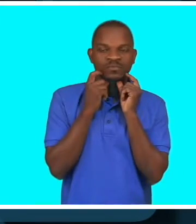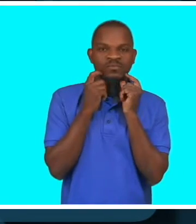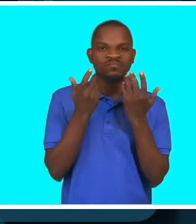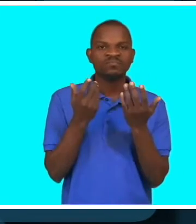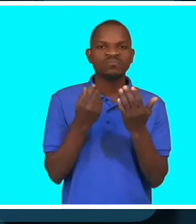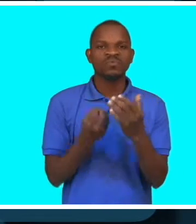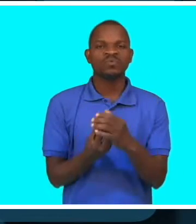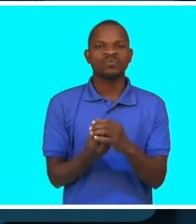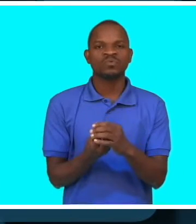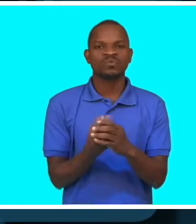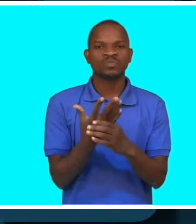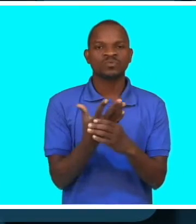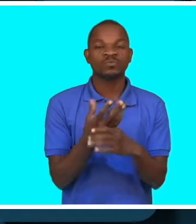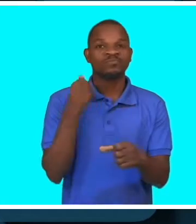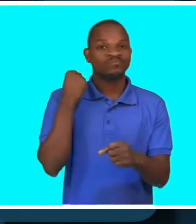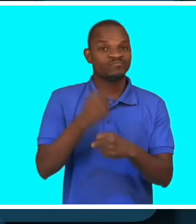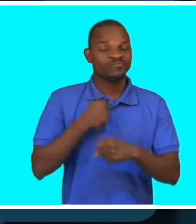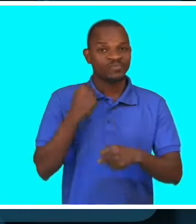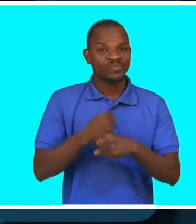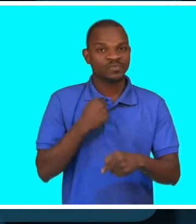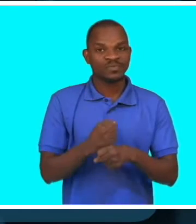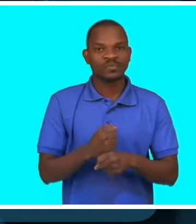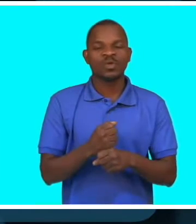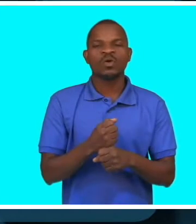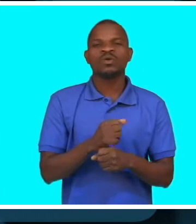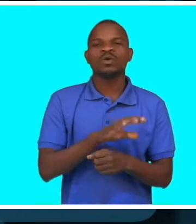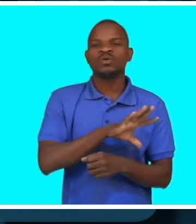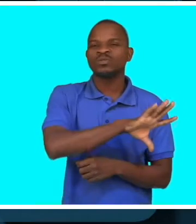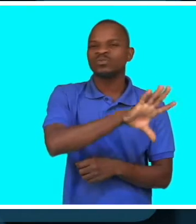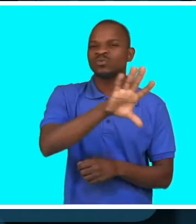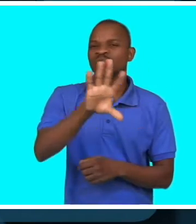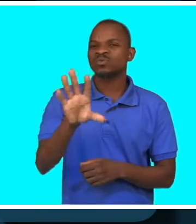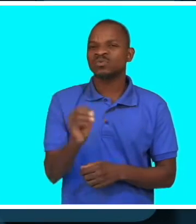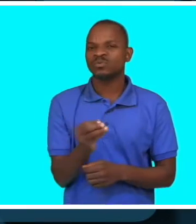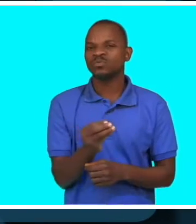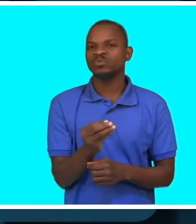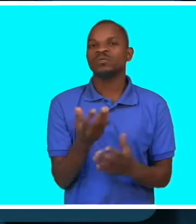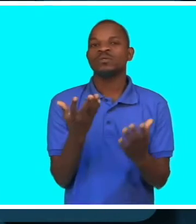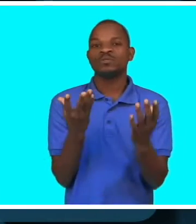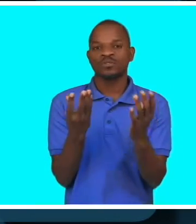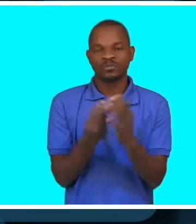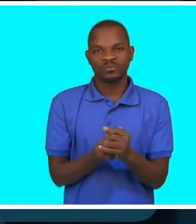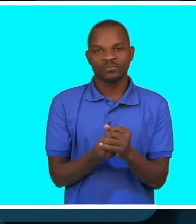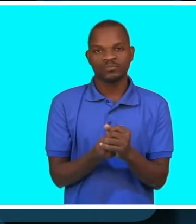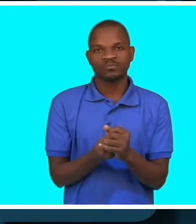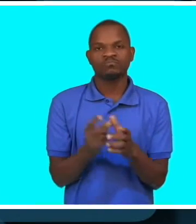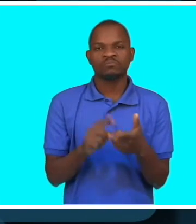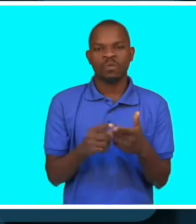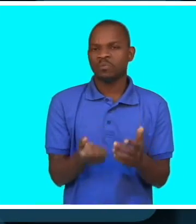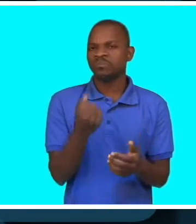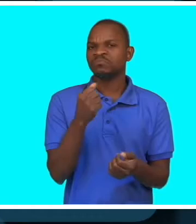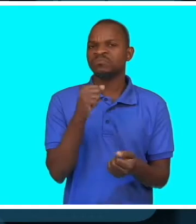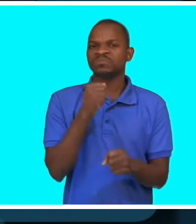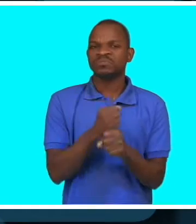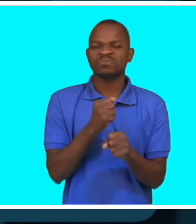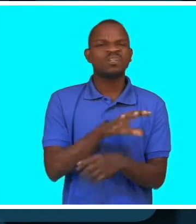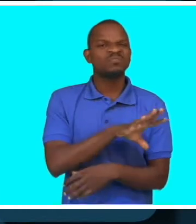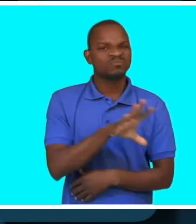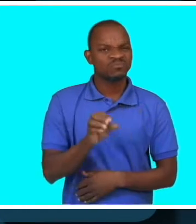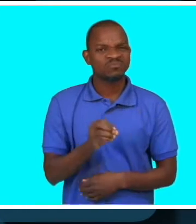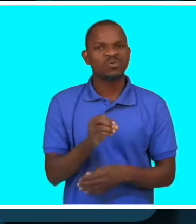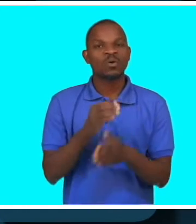surgiu para trabalhar com todos e para todos. Então, podemos trabalhar em